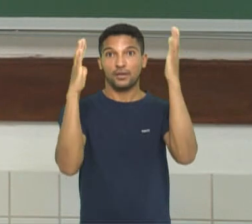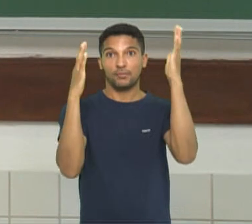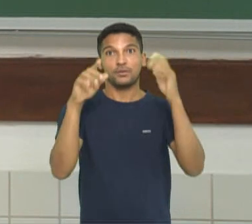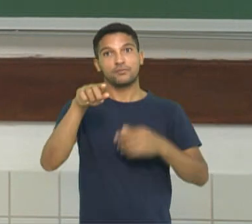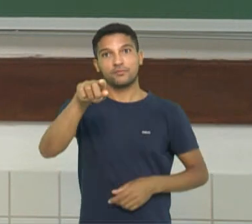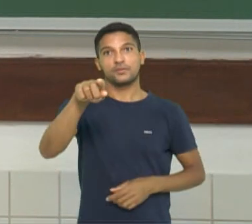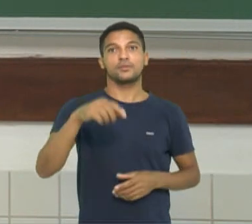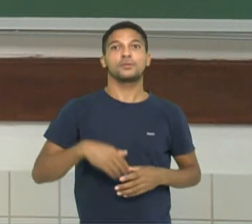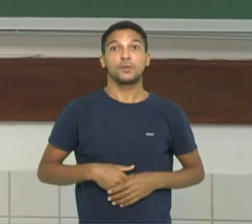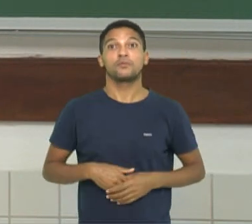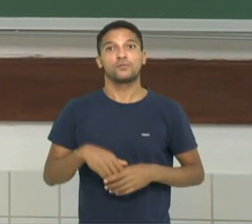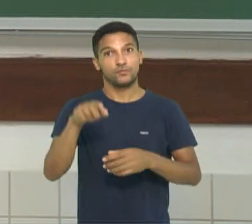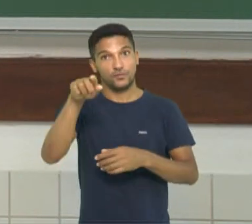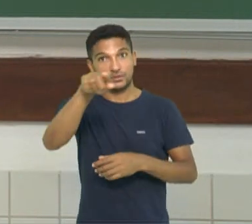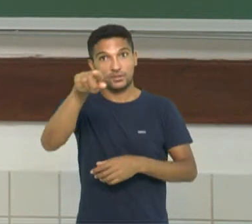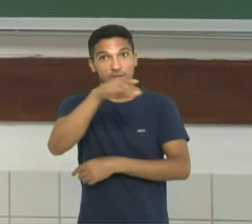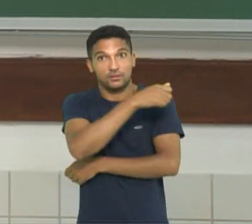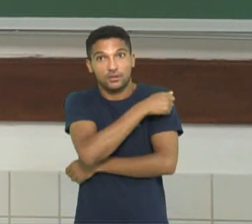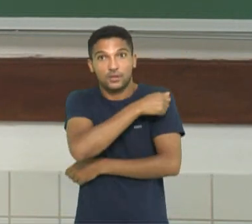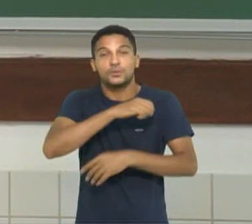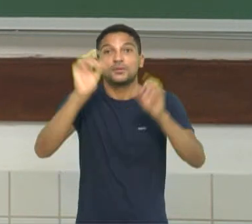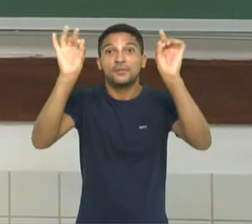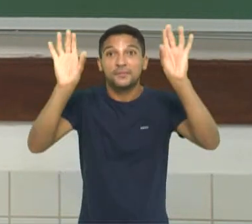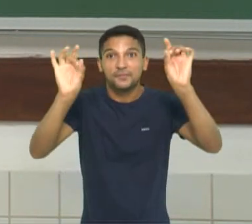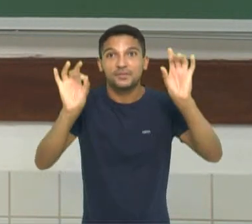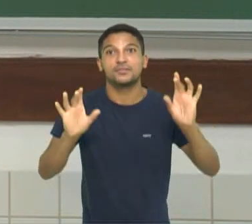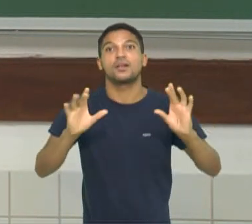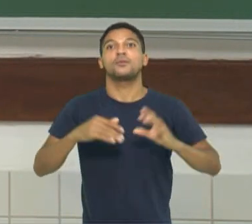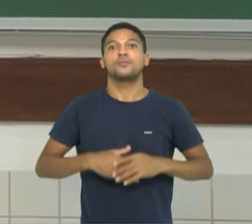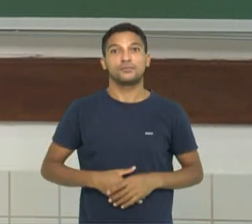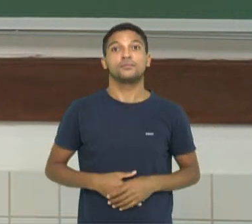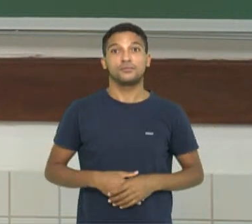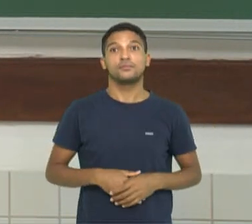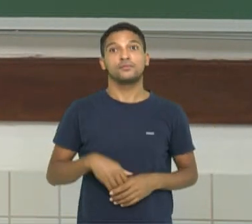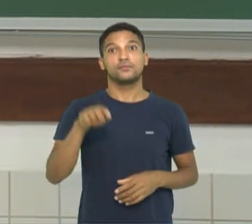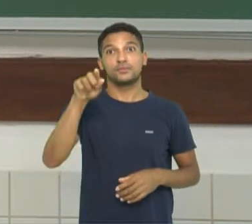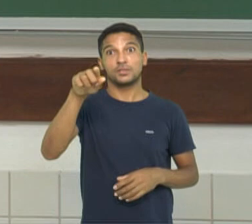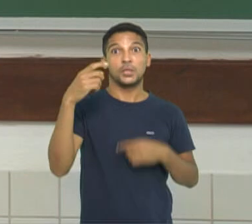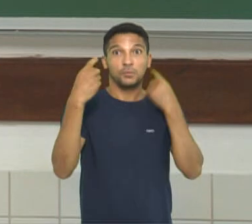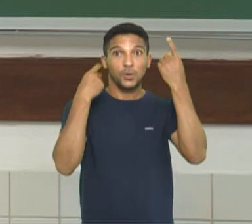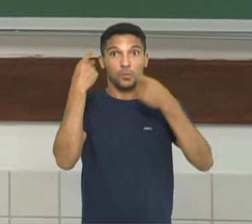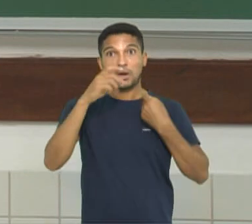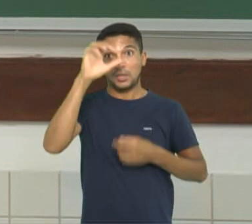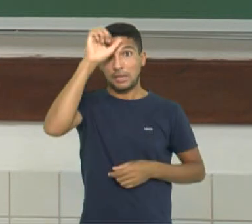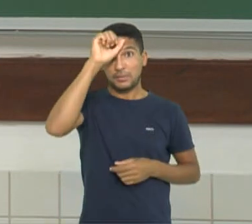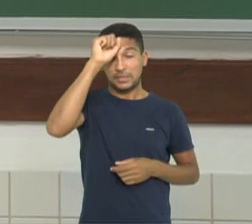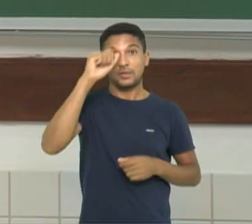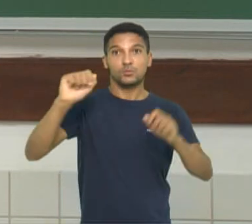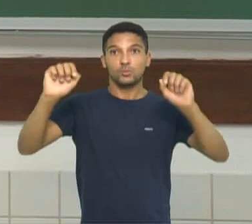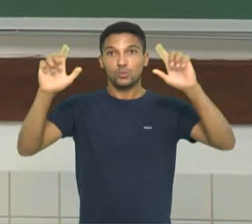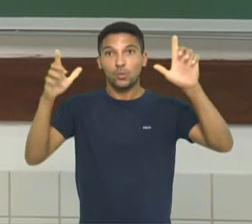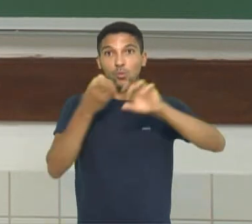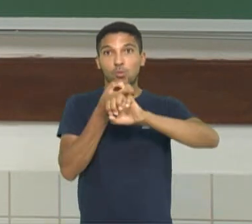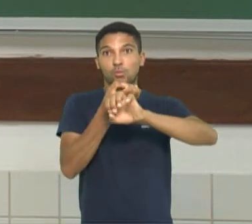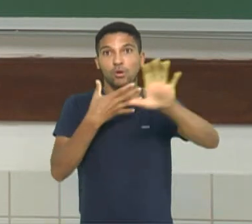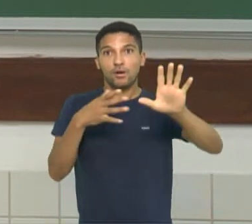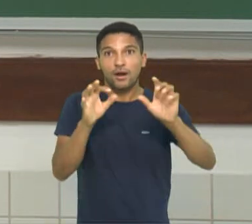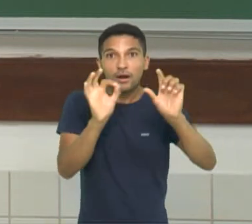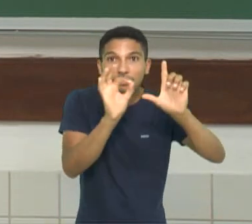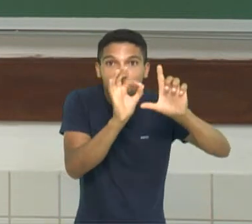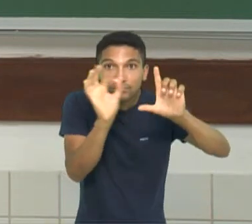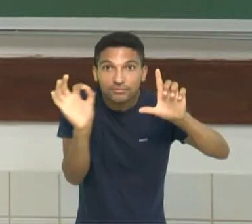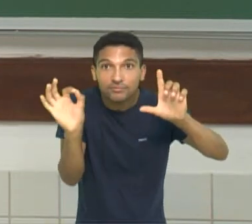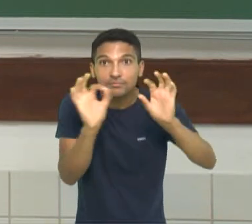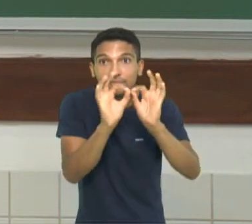aí preocupados com o intelecto de vocês, sempre preocupados em aprender, né? Demonstrando o quanto vocês compreendem, né?